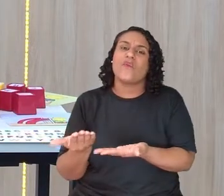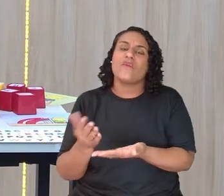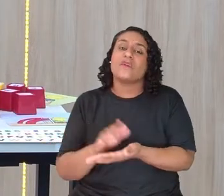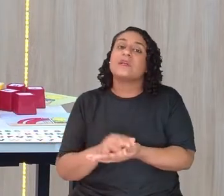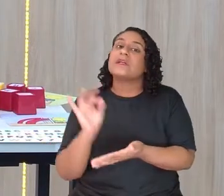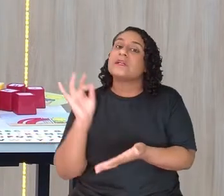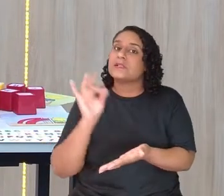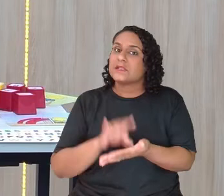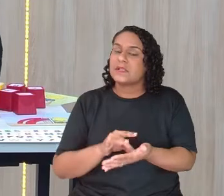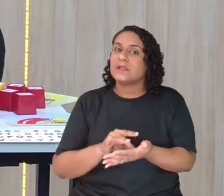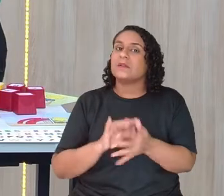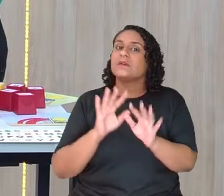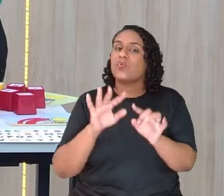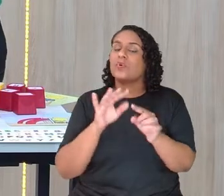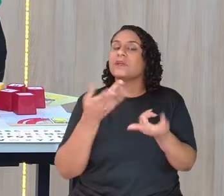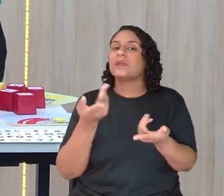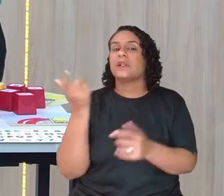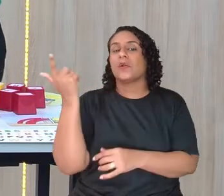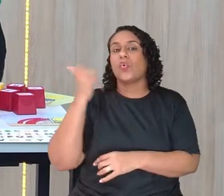sim, é o que ele está